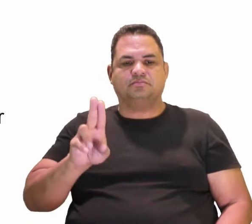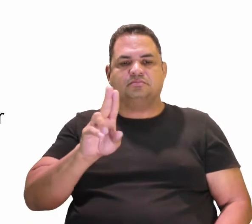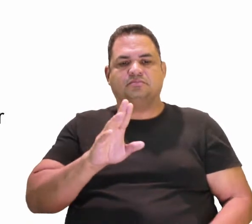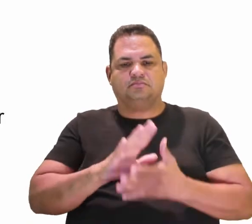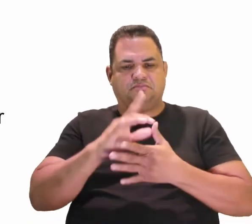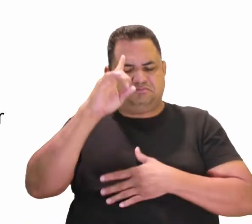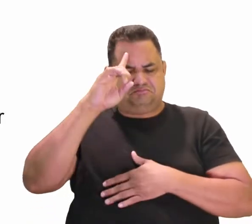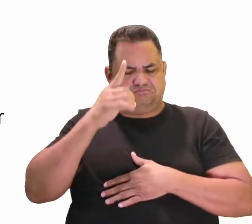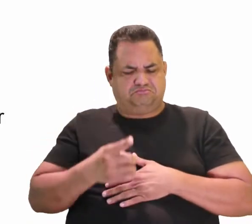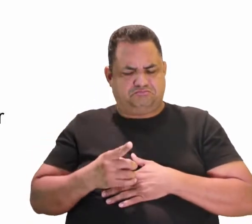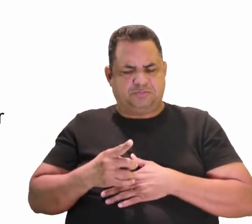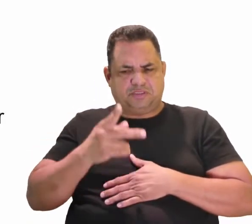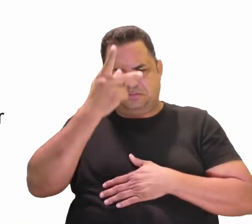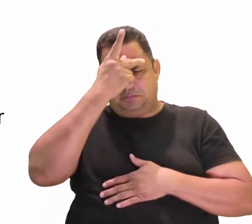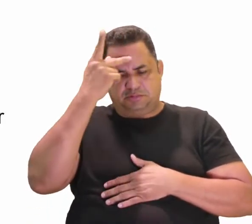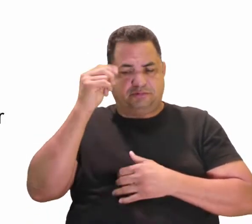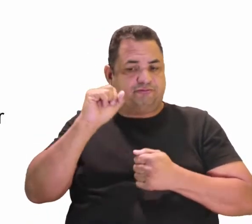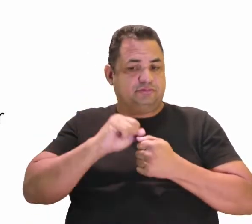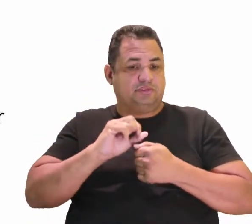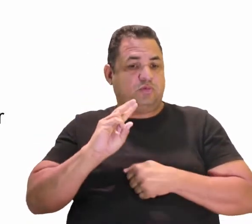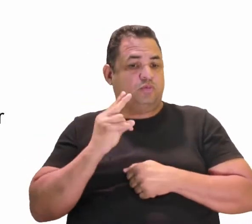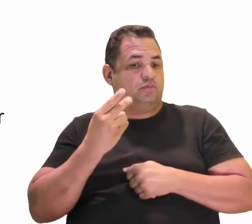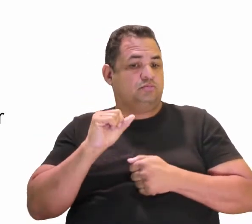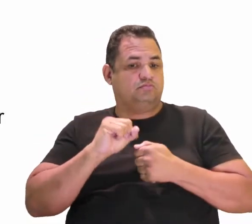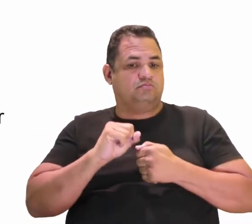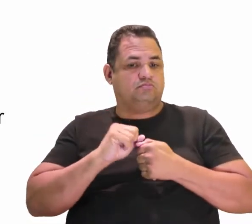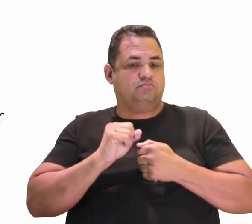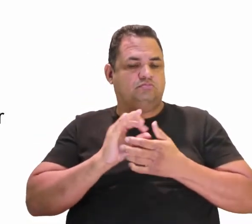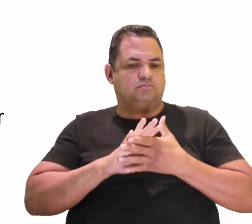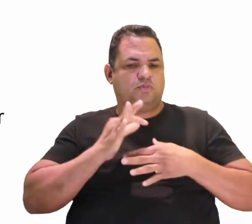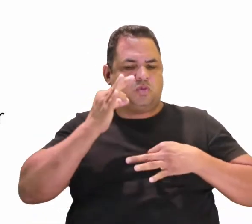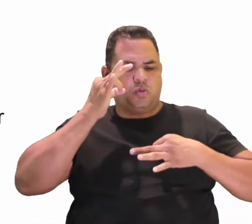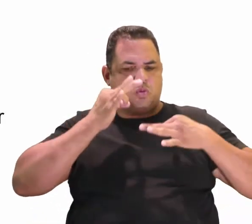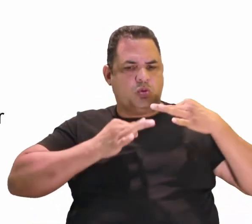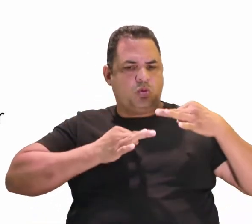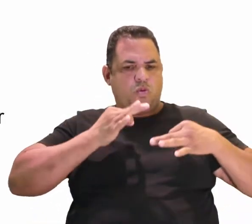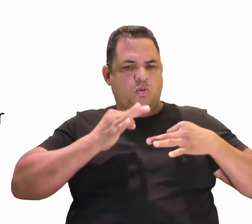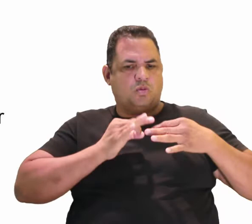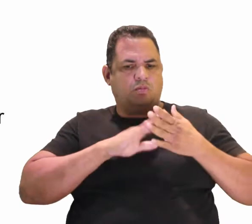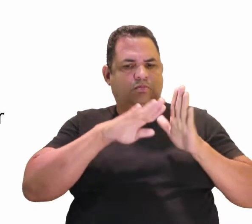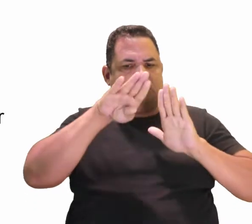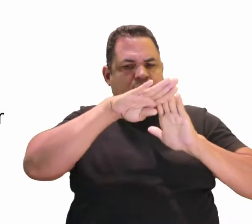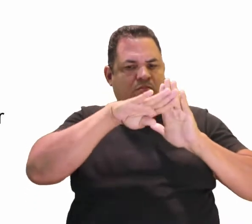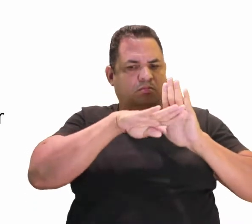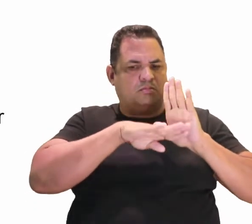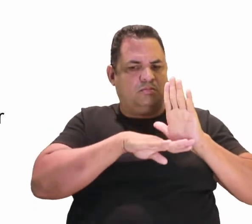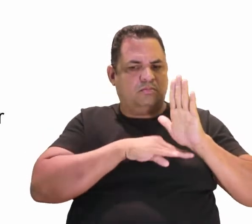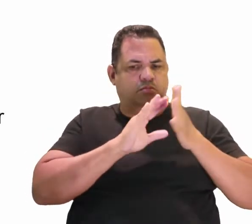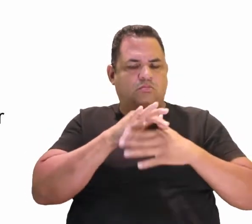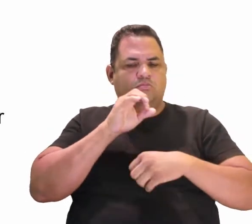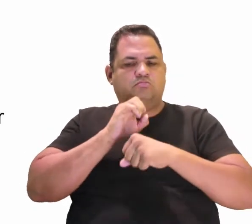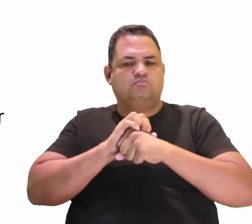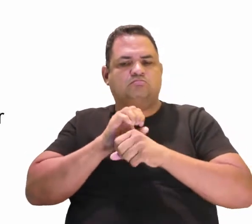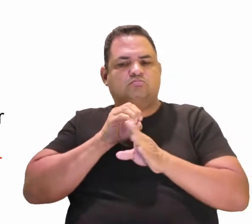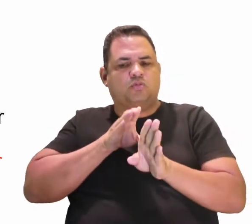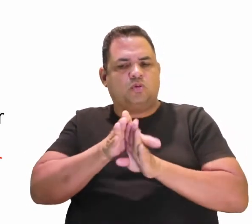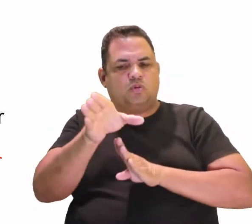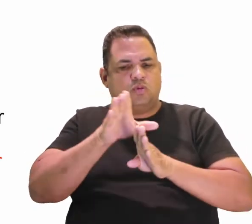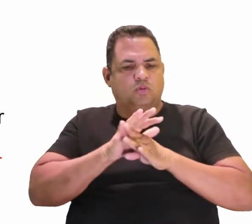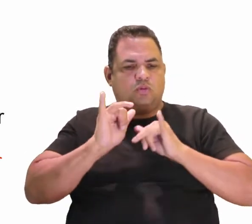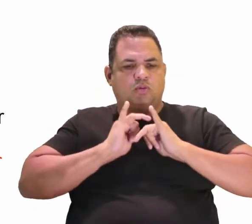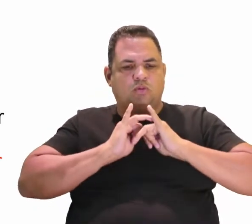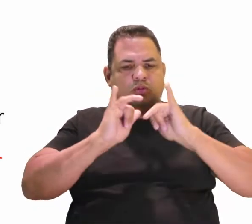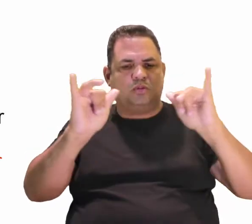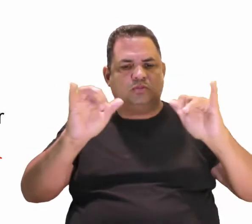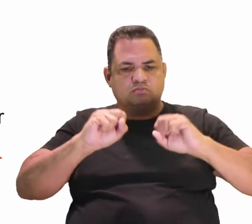que fazer ou não fazer. É usado para dar ordens, instruções, conselhos,